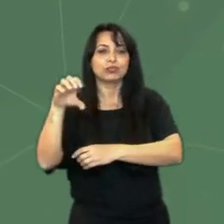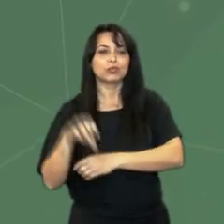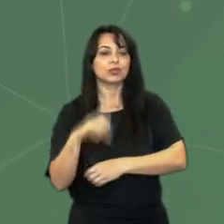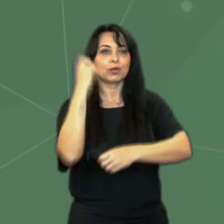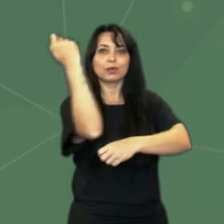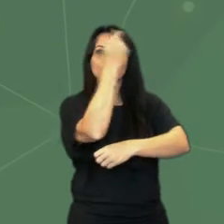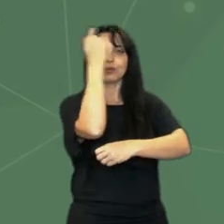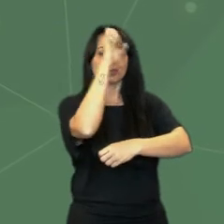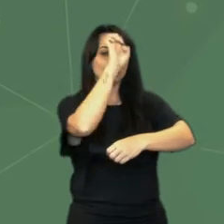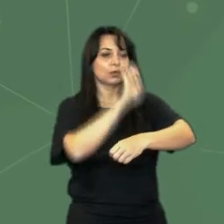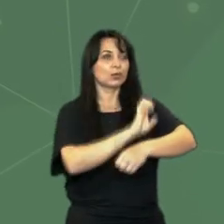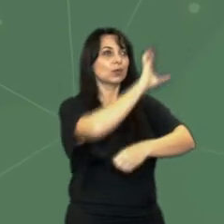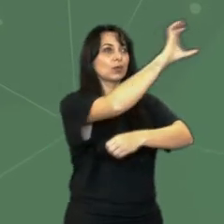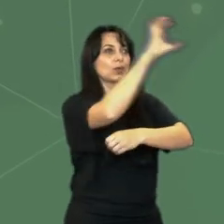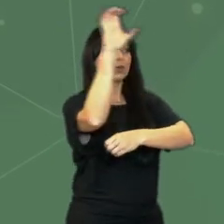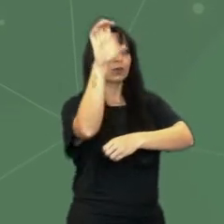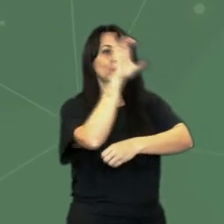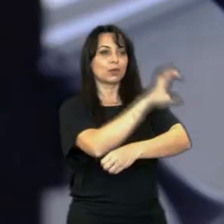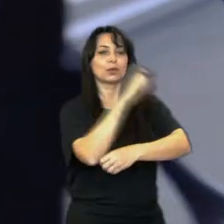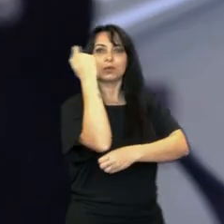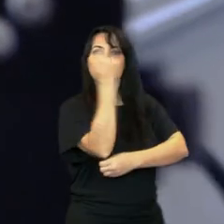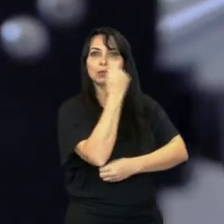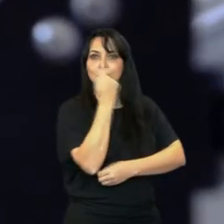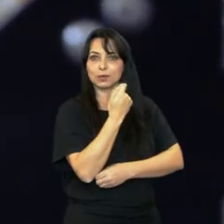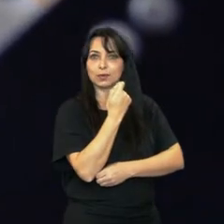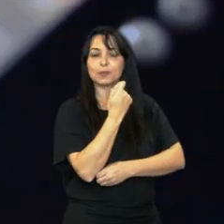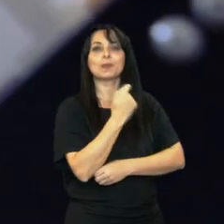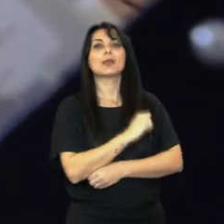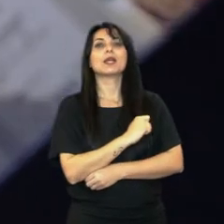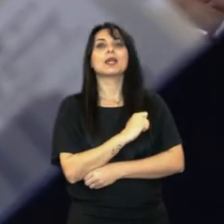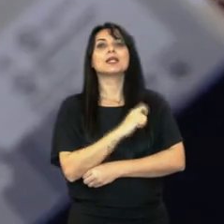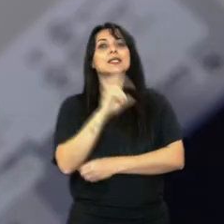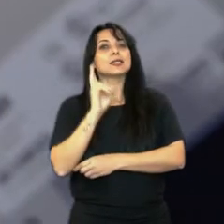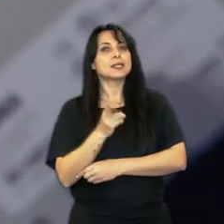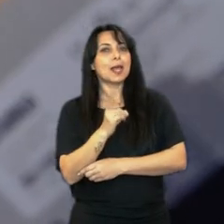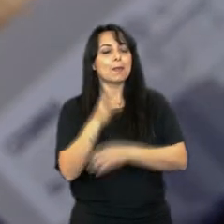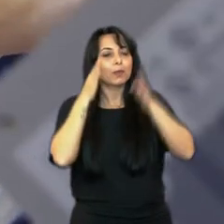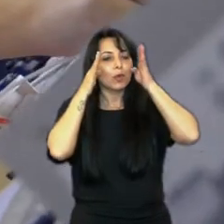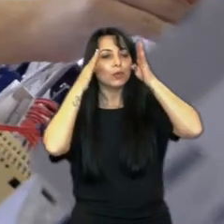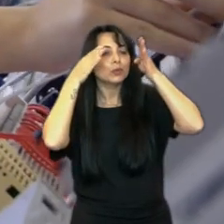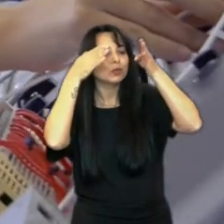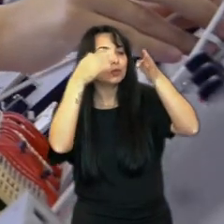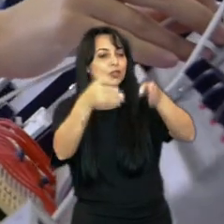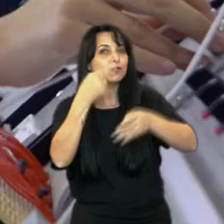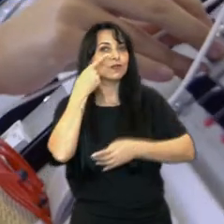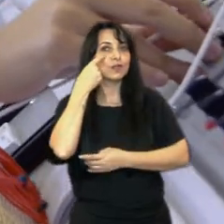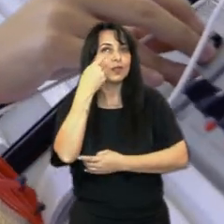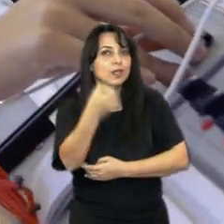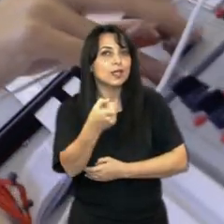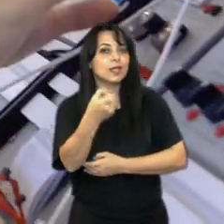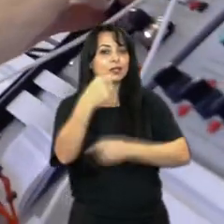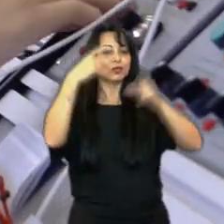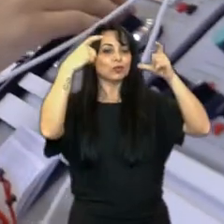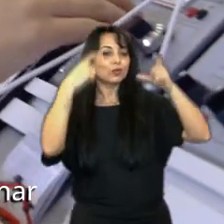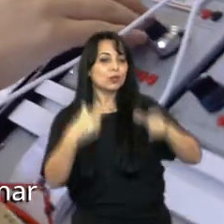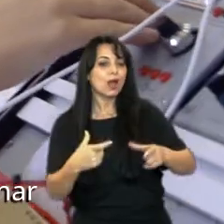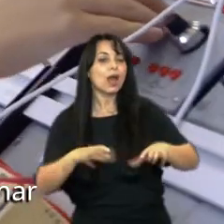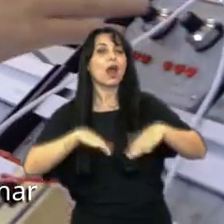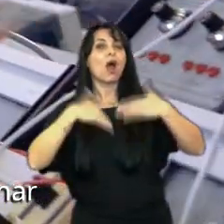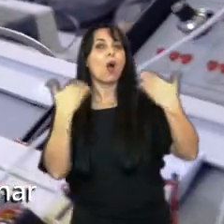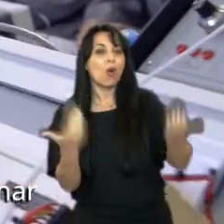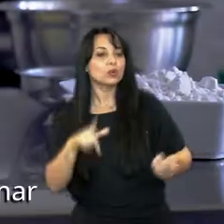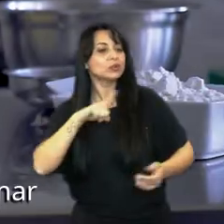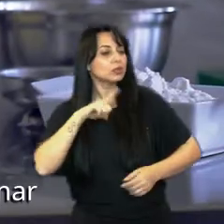Central, Oeste e Noroeste do Estado. Sempre atentos aos anseios e demandas dos locais